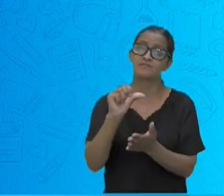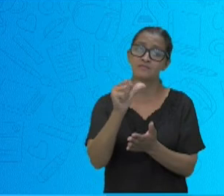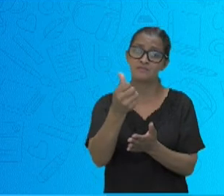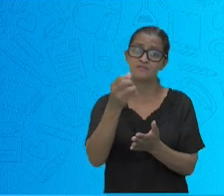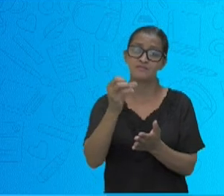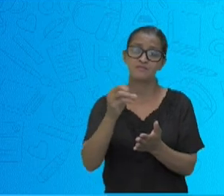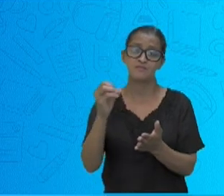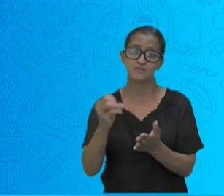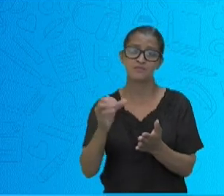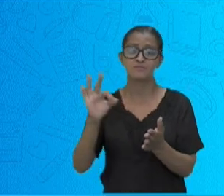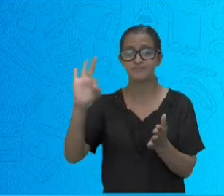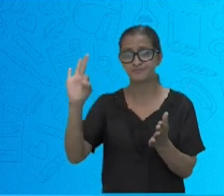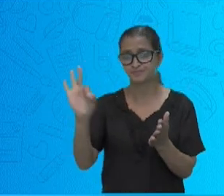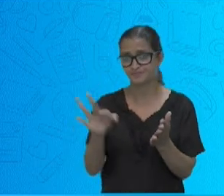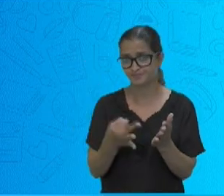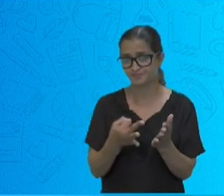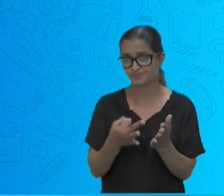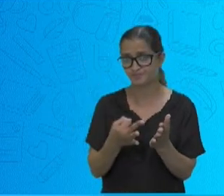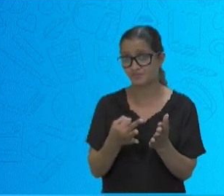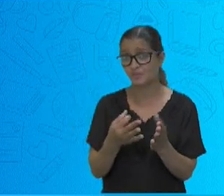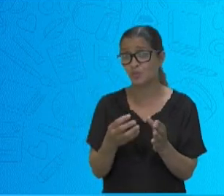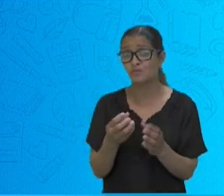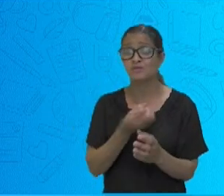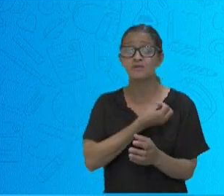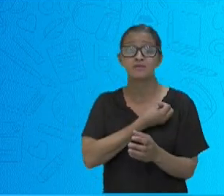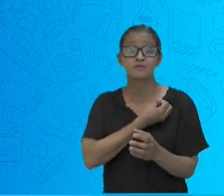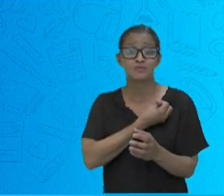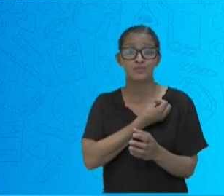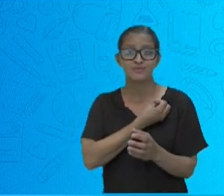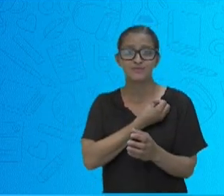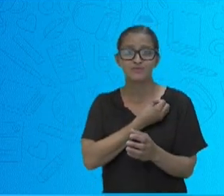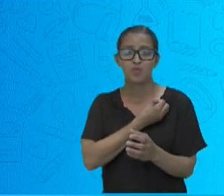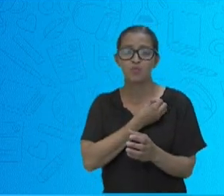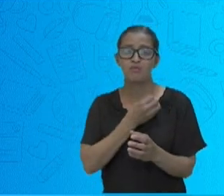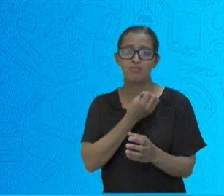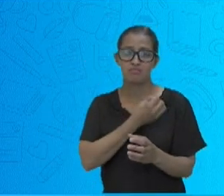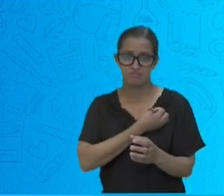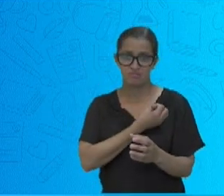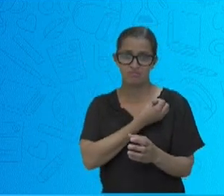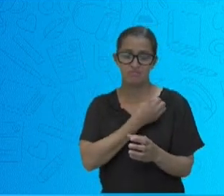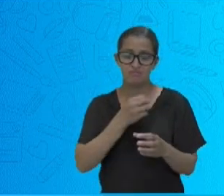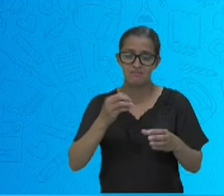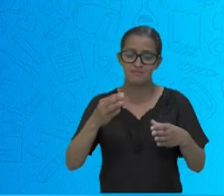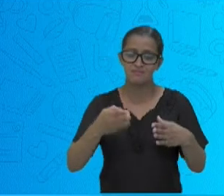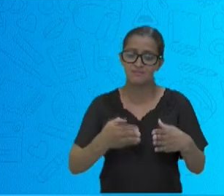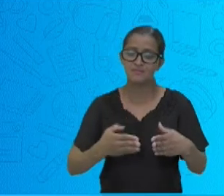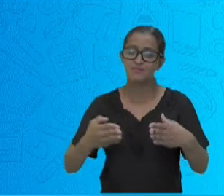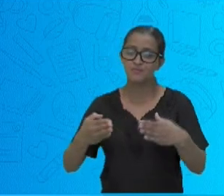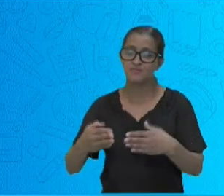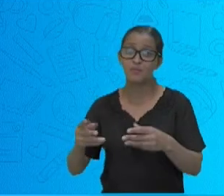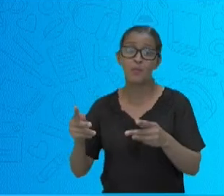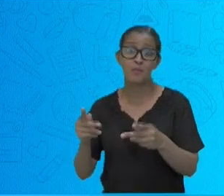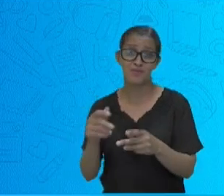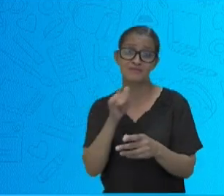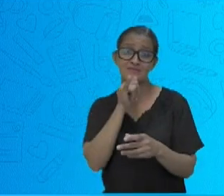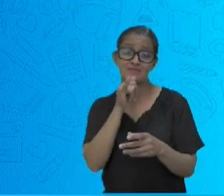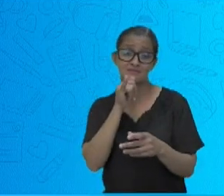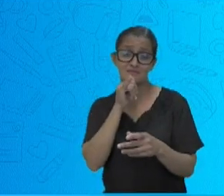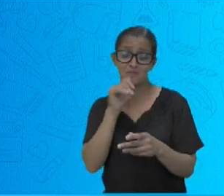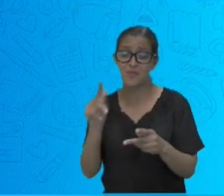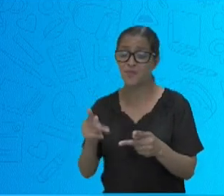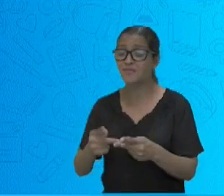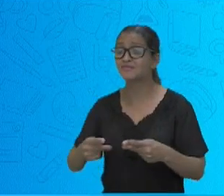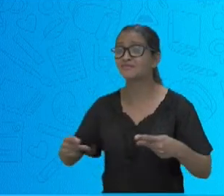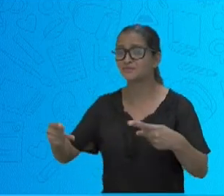que, qualquer que seja o número de fatias, devemos sempre conseguir uma pizza inteira